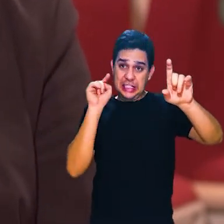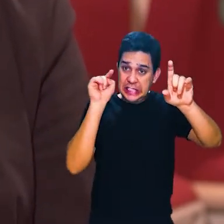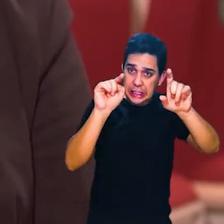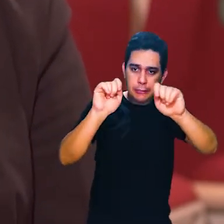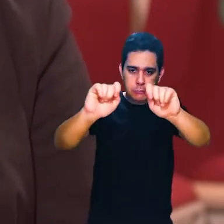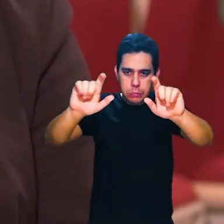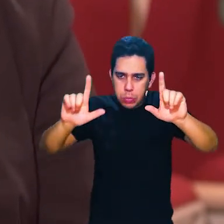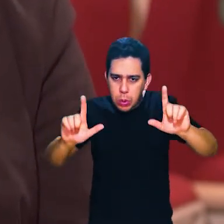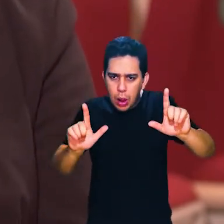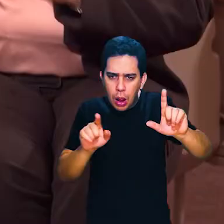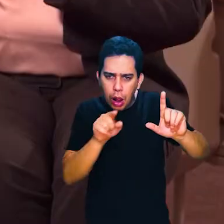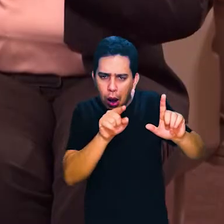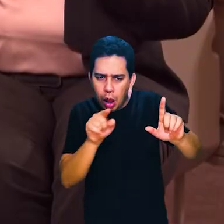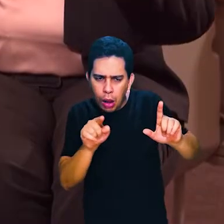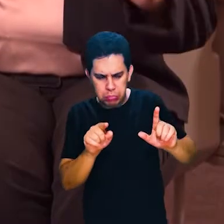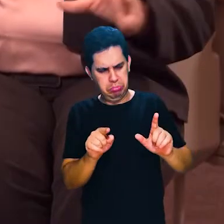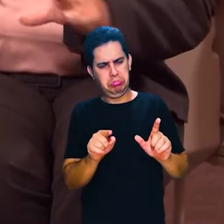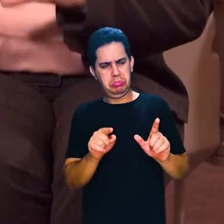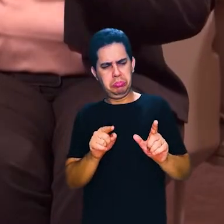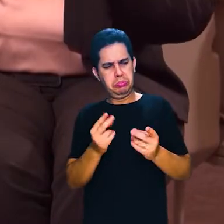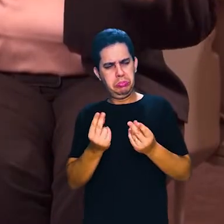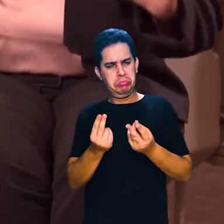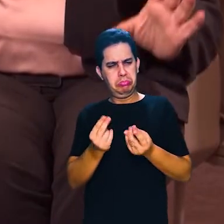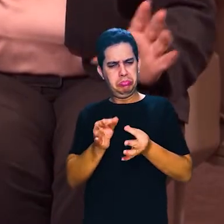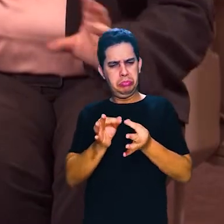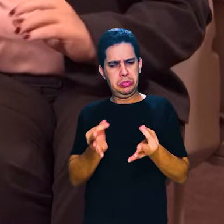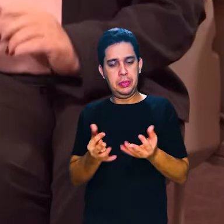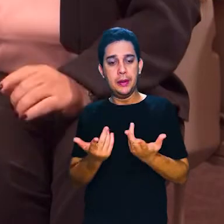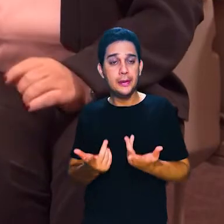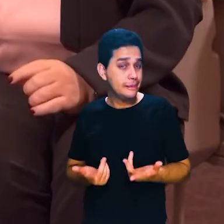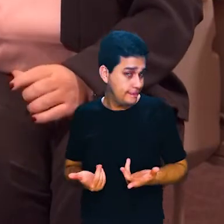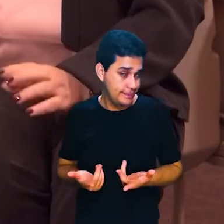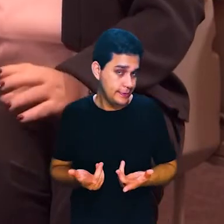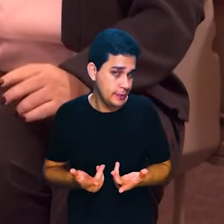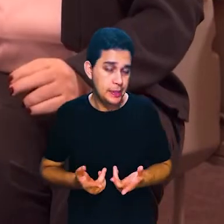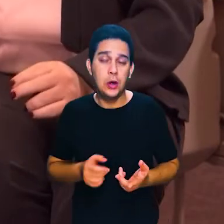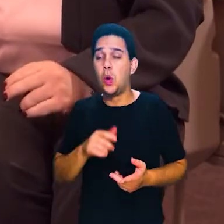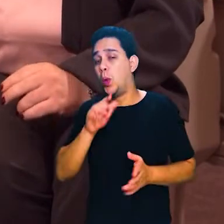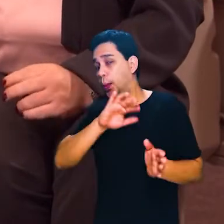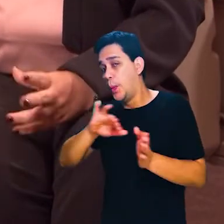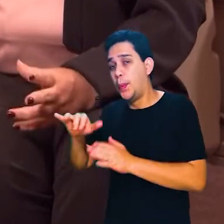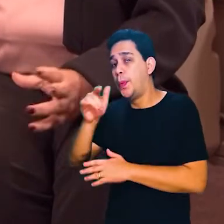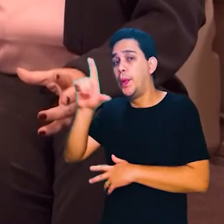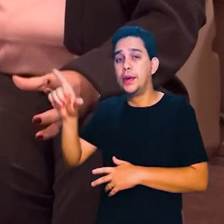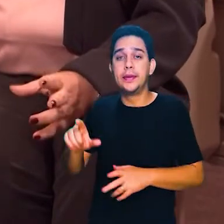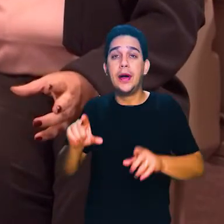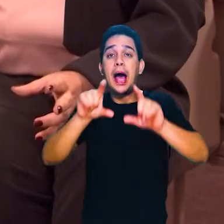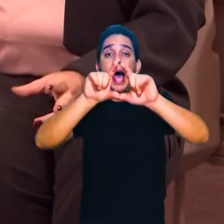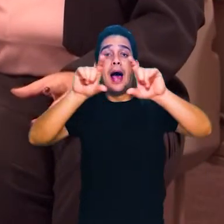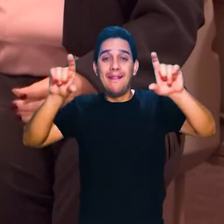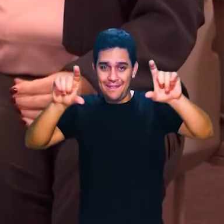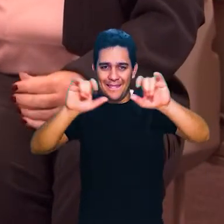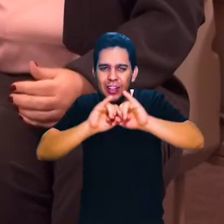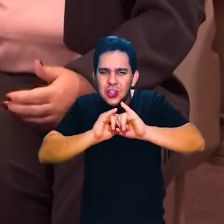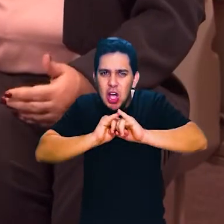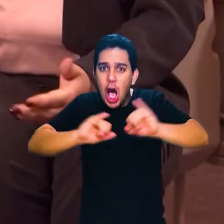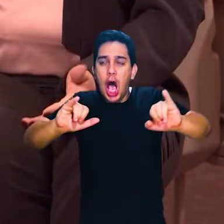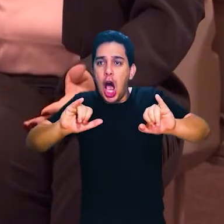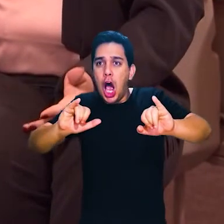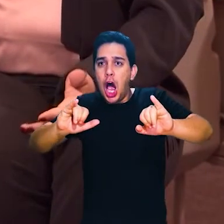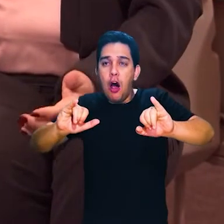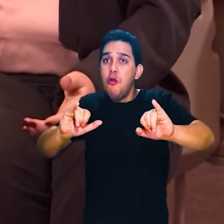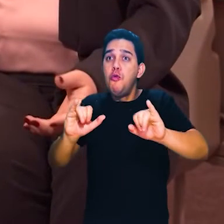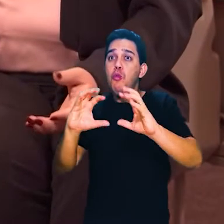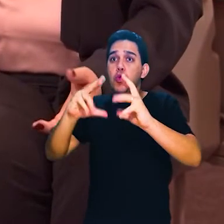alarmistas, muito... Ai, é o fim do mundo, né? Uma coisa muito chamativa demais, também não